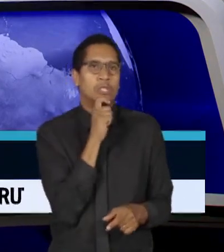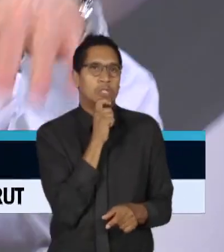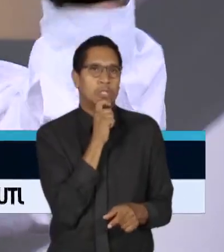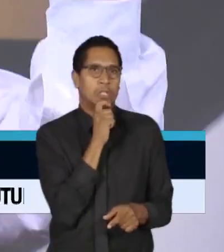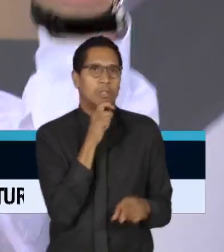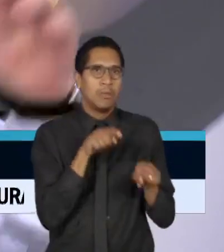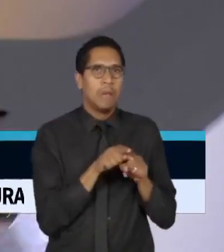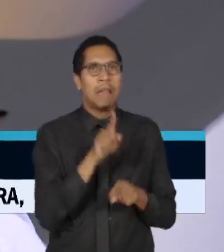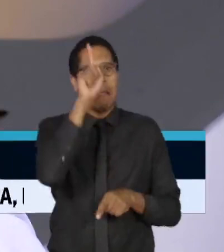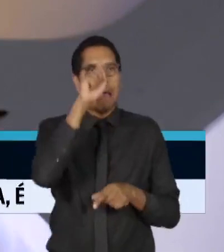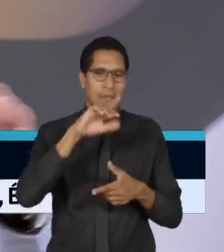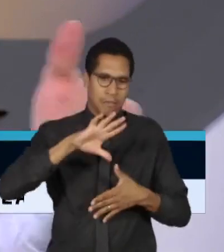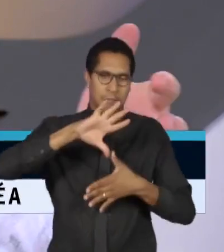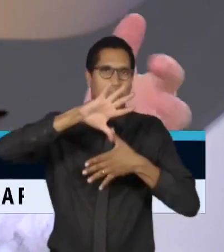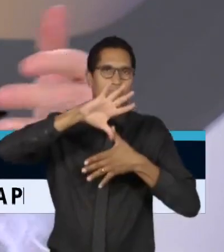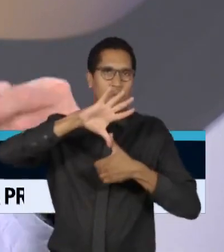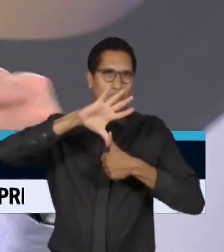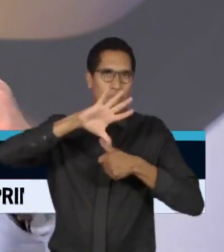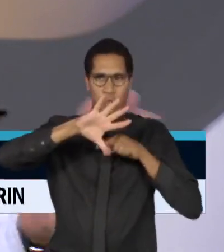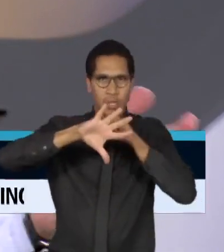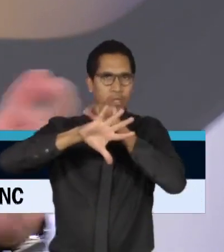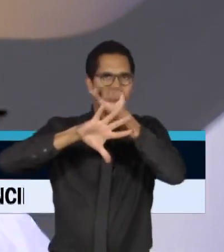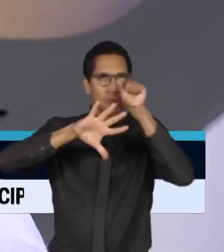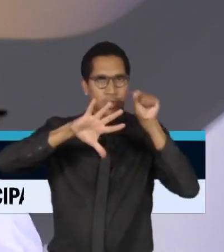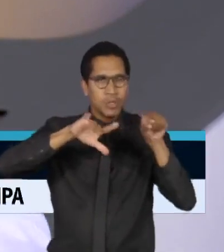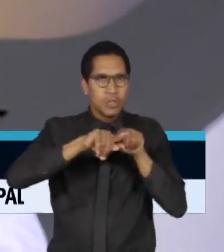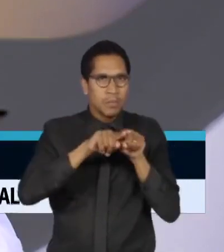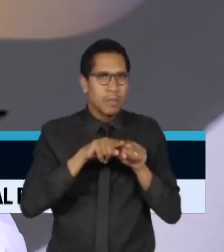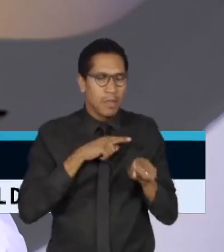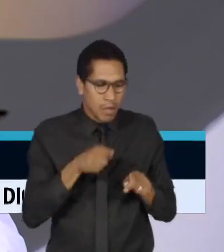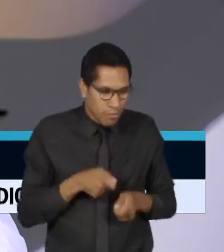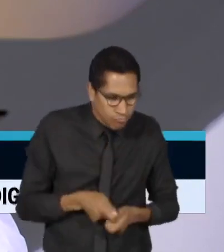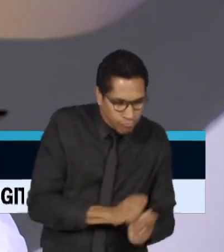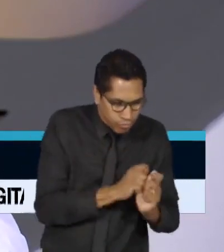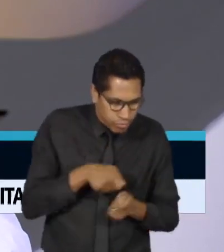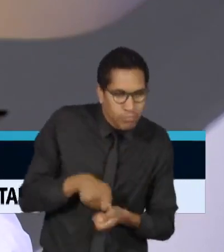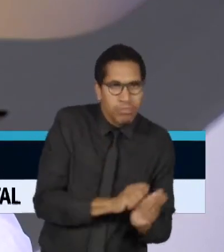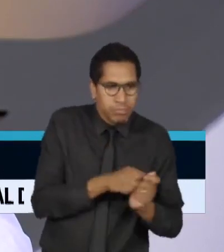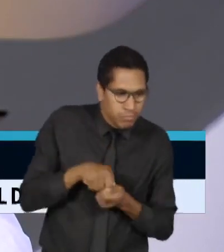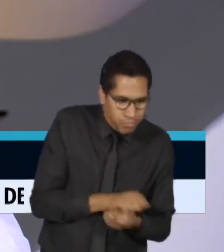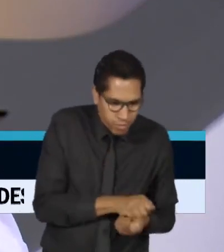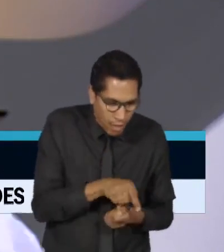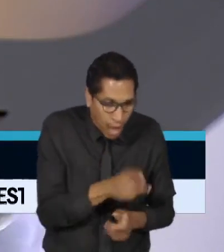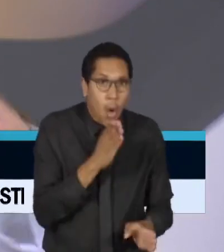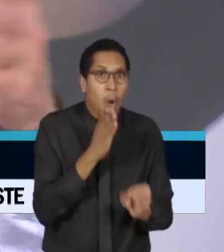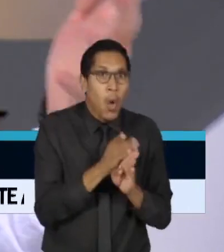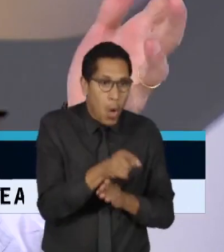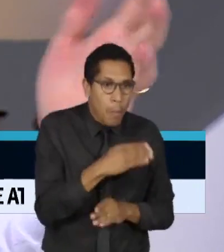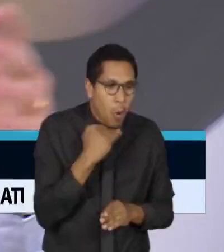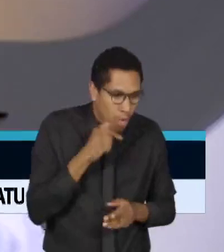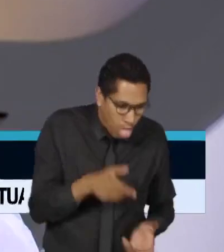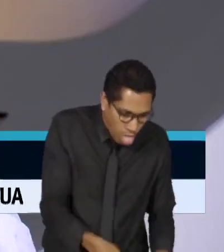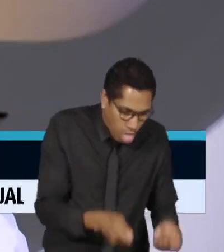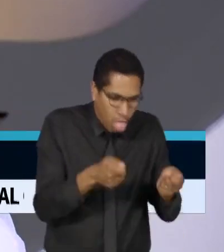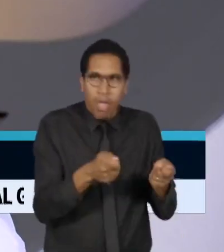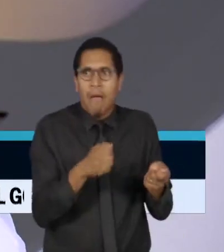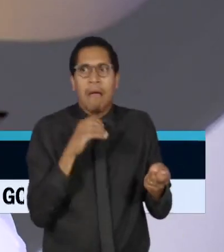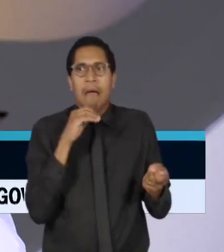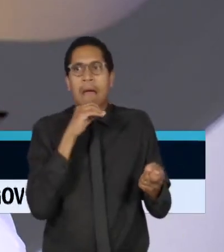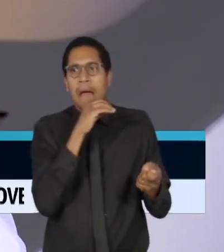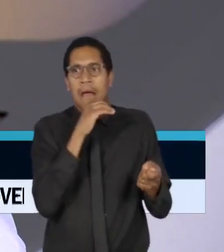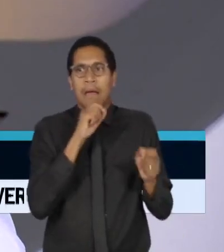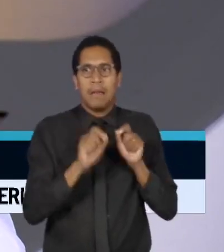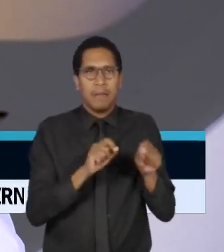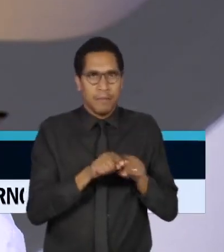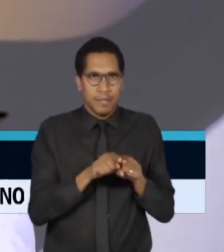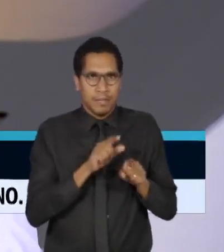regiões do Alasca e conseguimos trazê-los de volta à operabilidade deles, né?